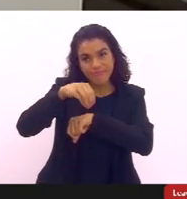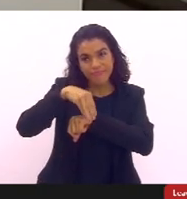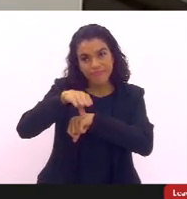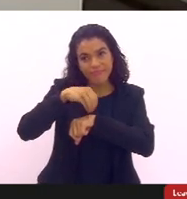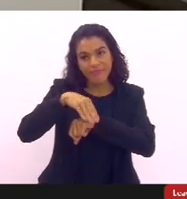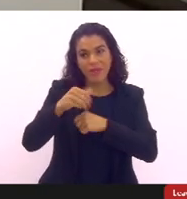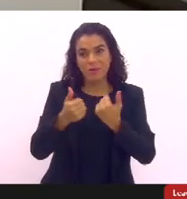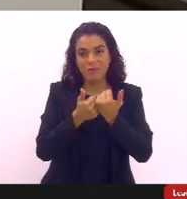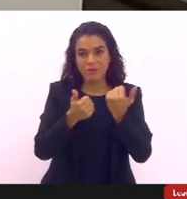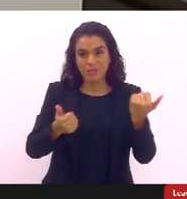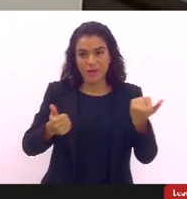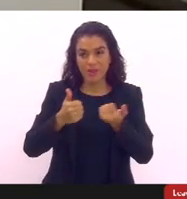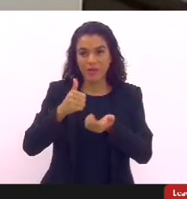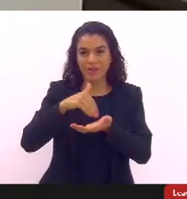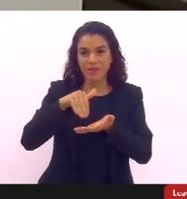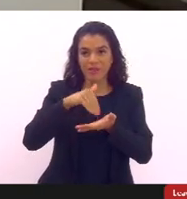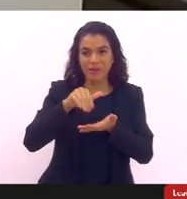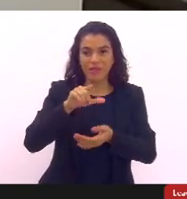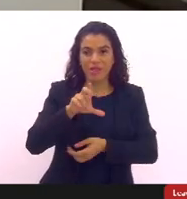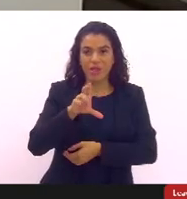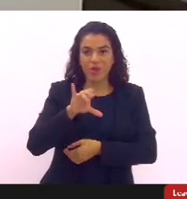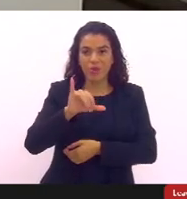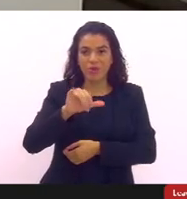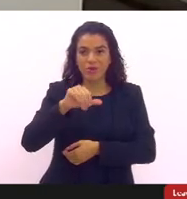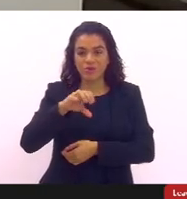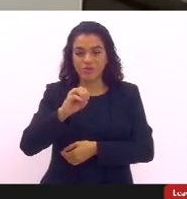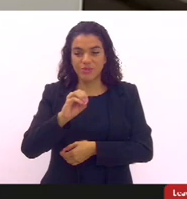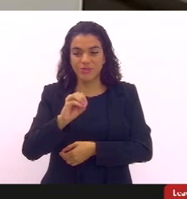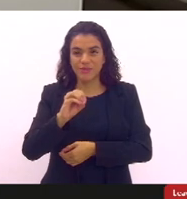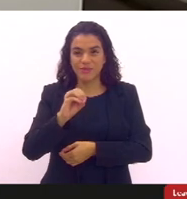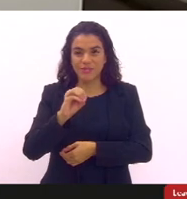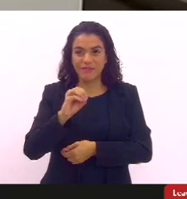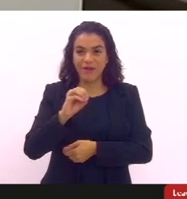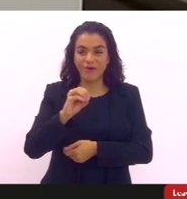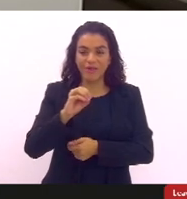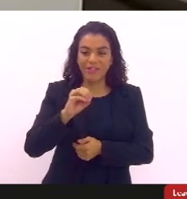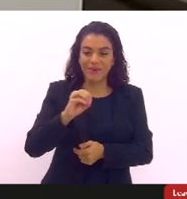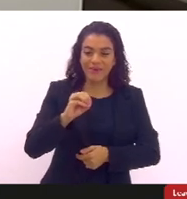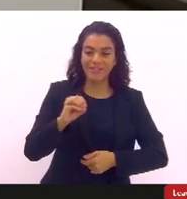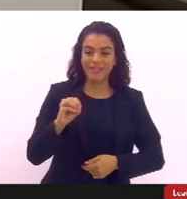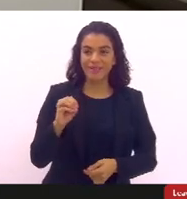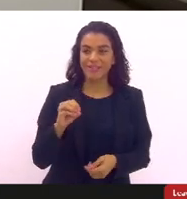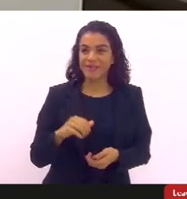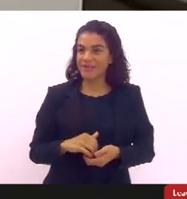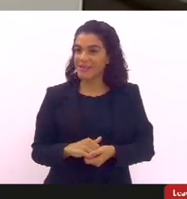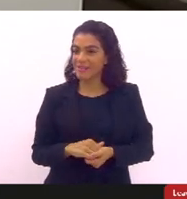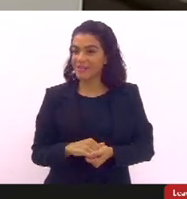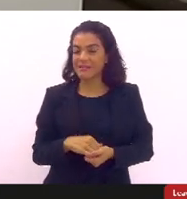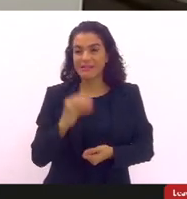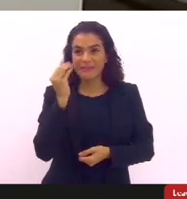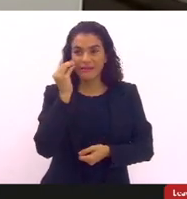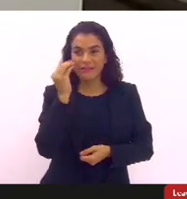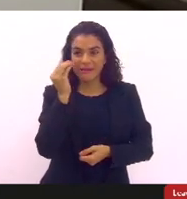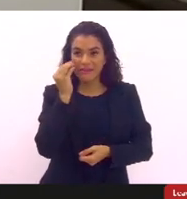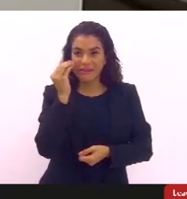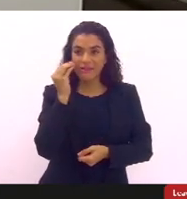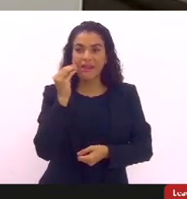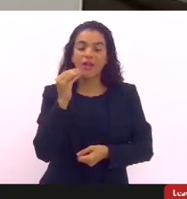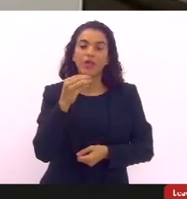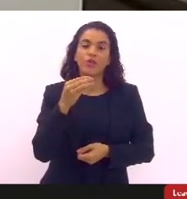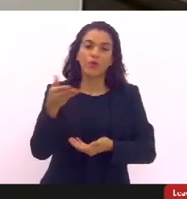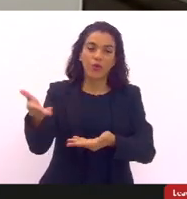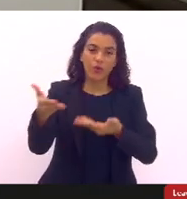o subsecretário Lúcio Alves, né? Se a gente poderia, daqui a 15 dias, tentando trazer o Ministério